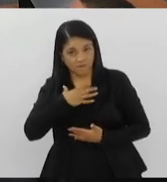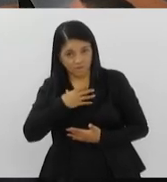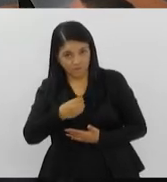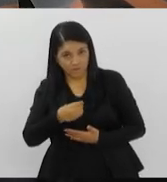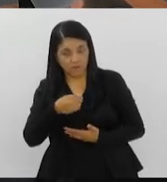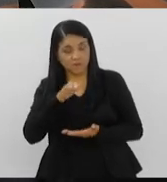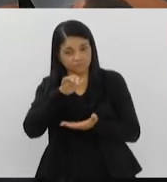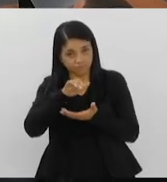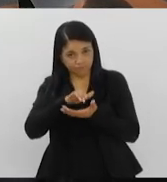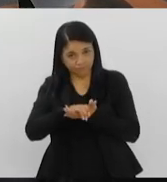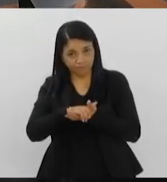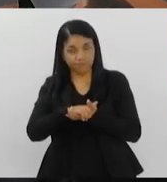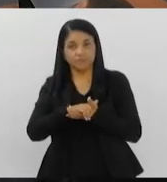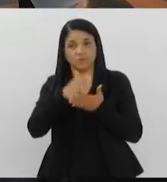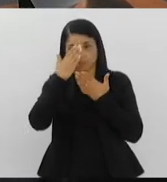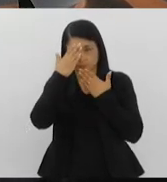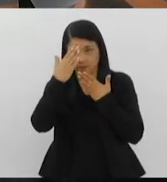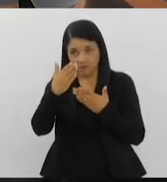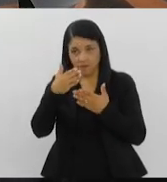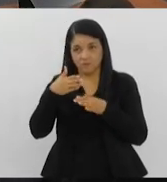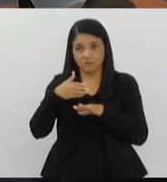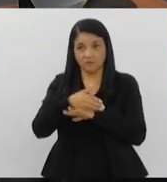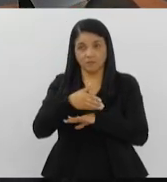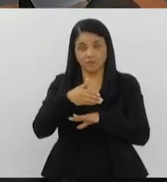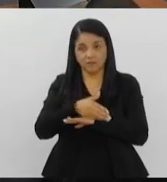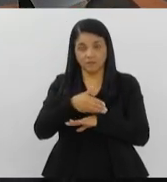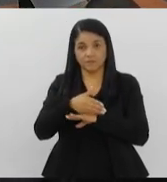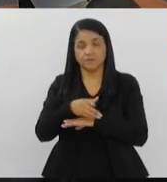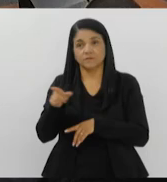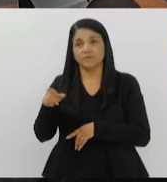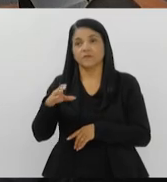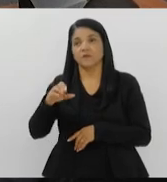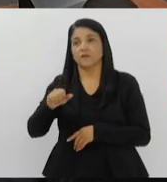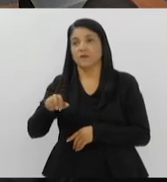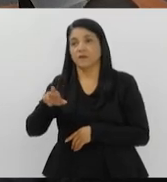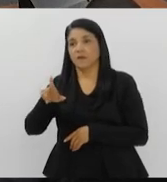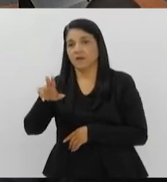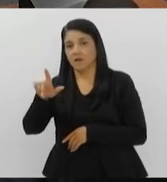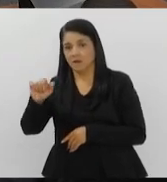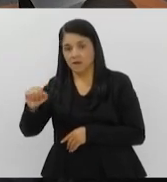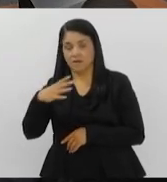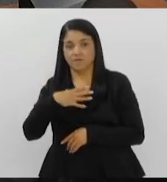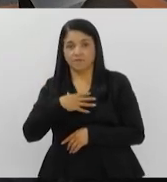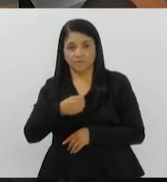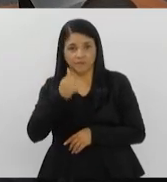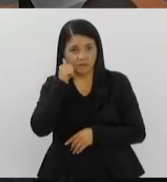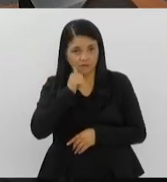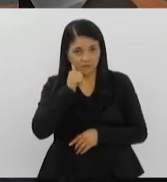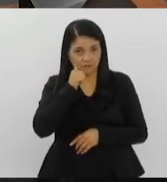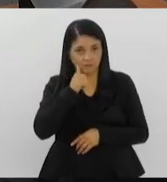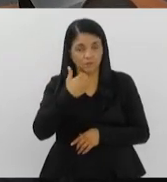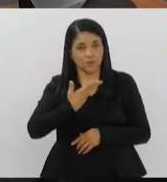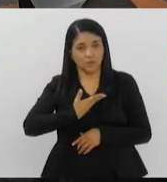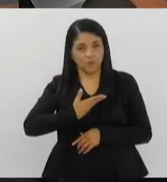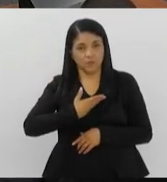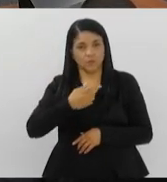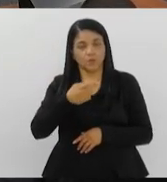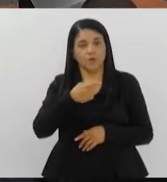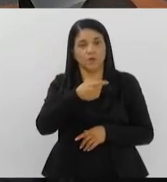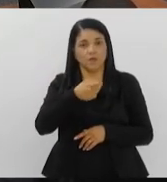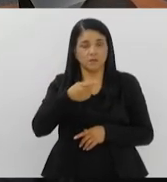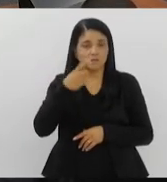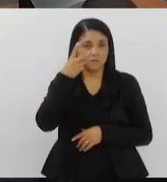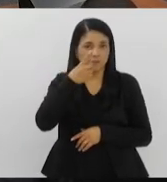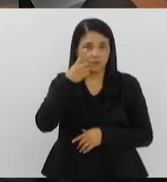vindo e Carla Correa filha do nosso querido ex-deputado Carlos